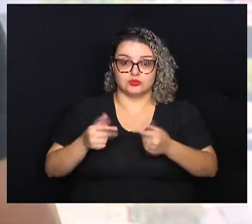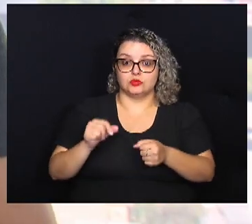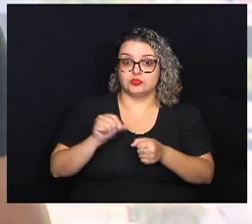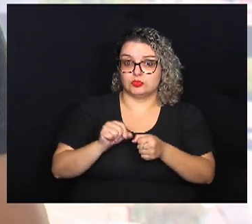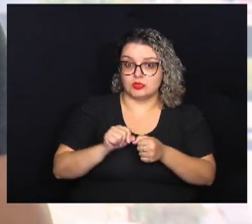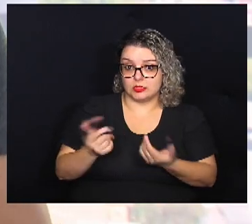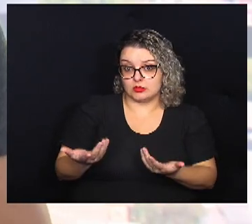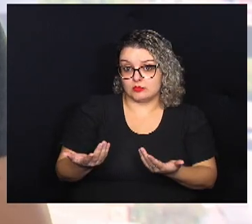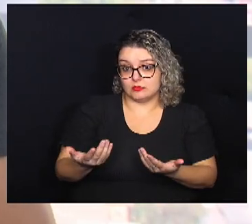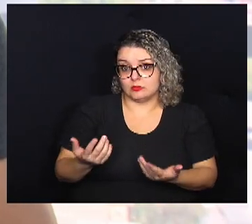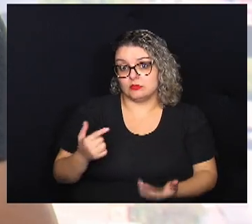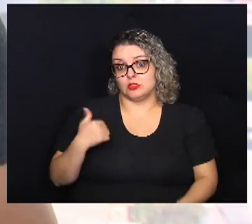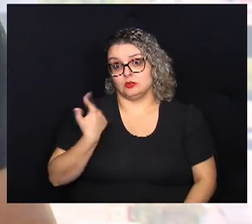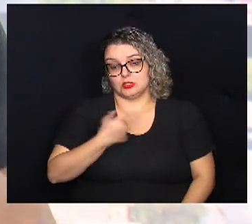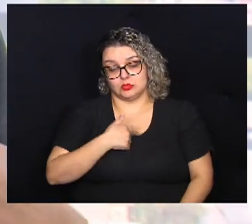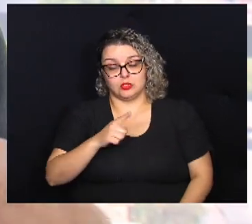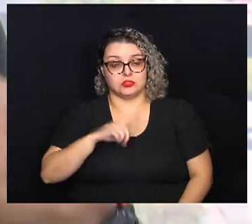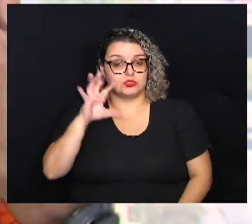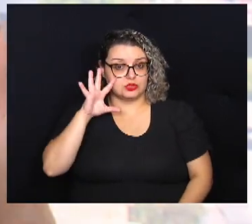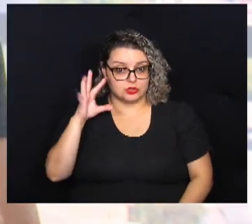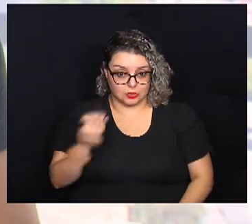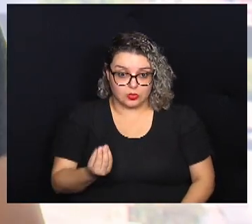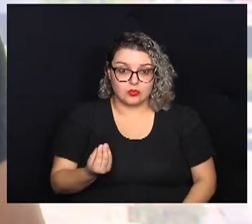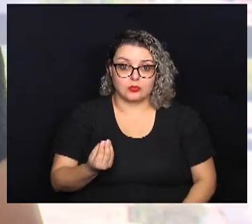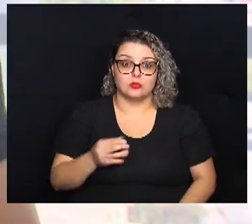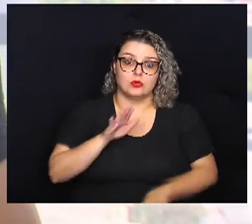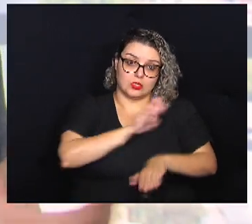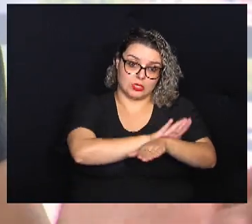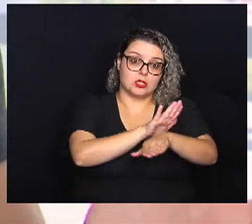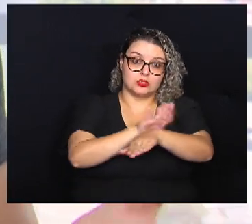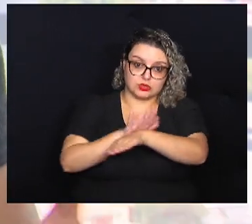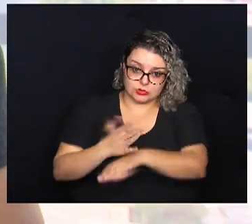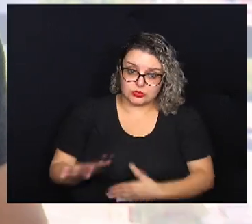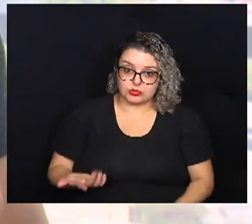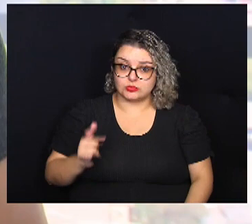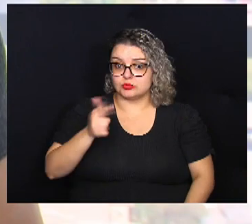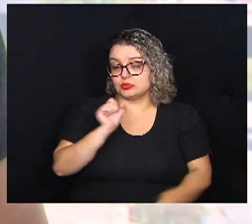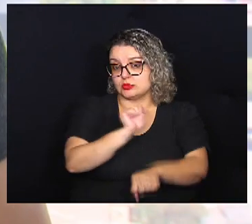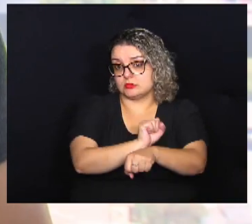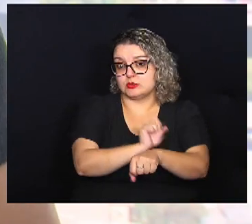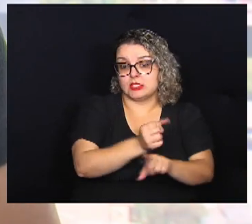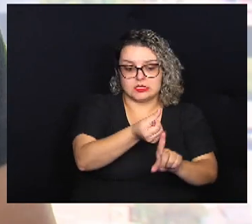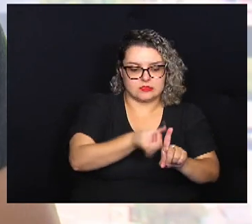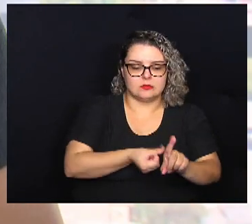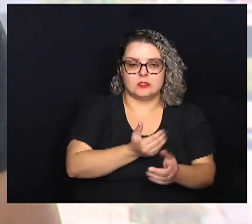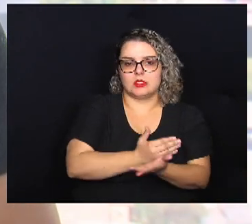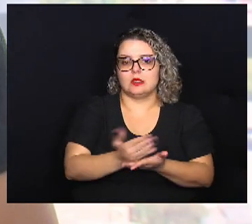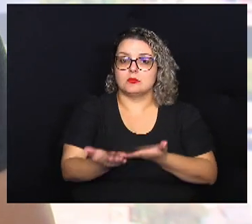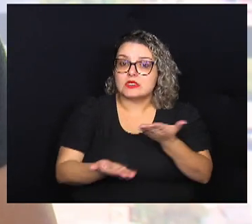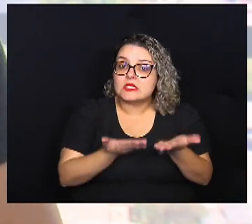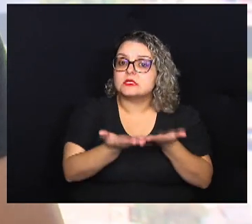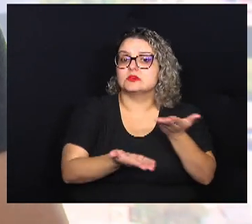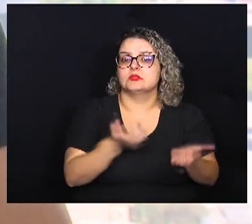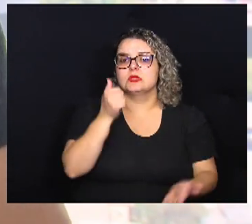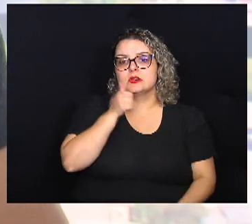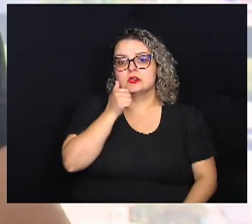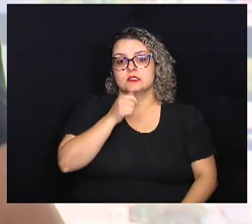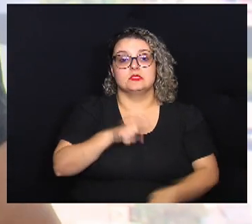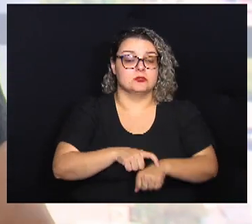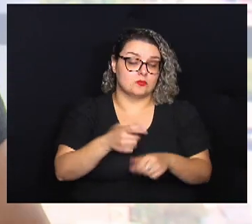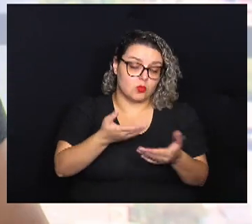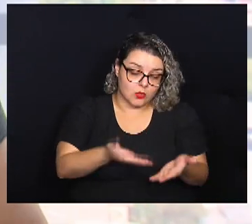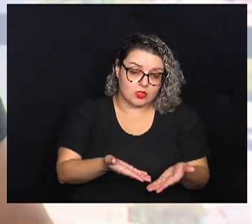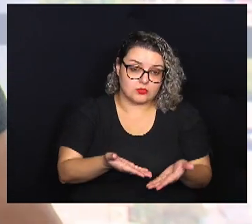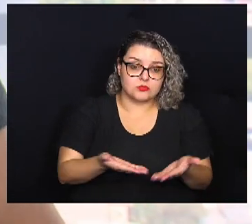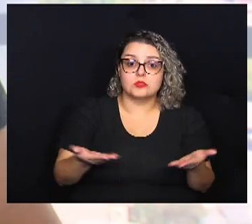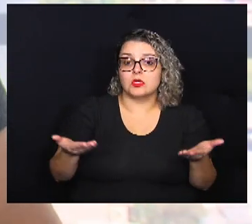fez pelo que a gente tinha de conhecimento, que ajudou muito, aí não tinha como esperar 6 meses para começar a dar esse cuidado para as mulheres nessas situações.